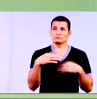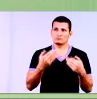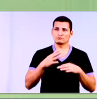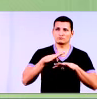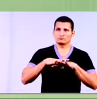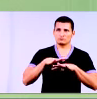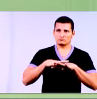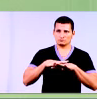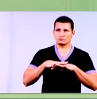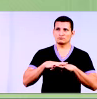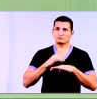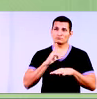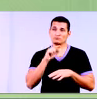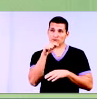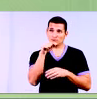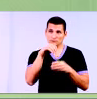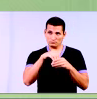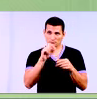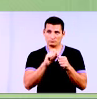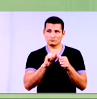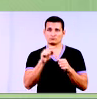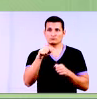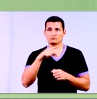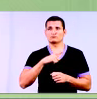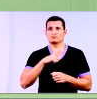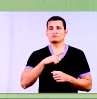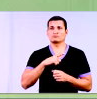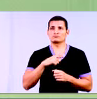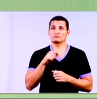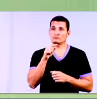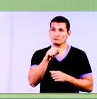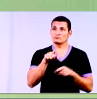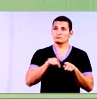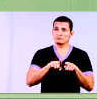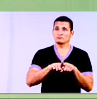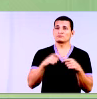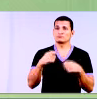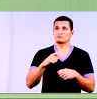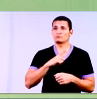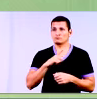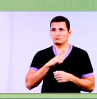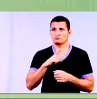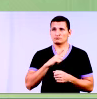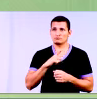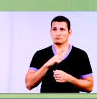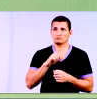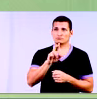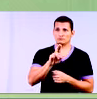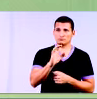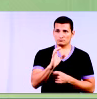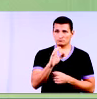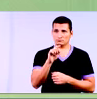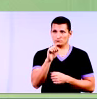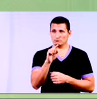aritmética tem alguém para fazer isso lá dentro. Só que também tem que ter alguém aqui, que na unidade de controle,